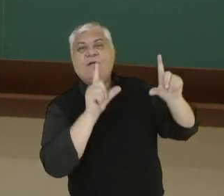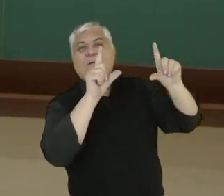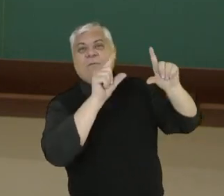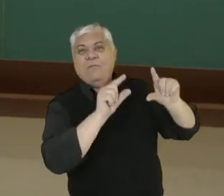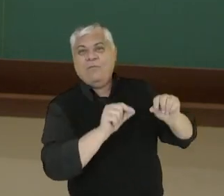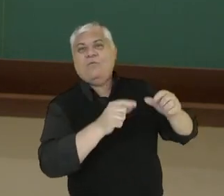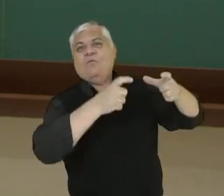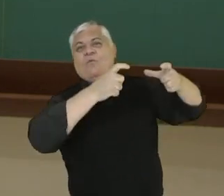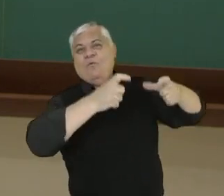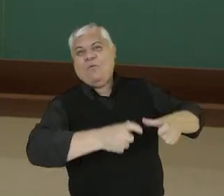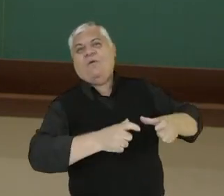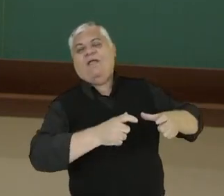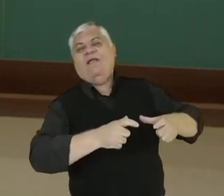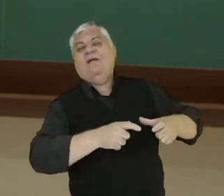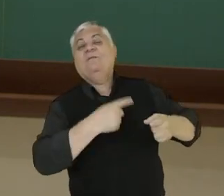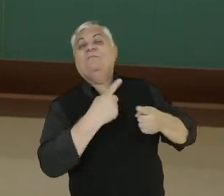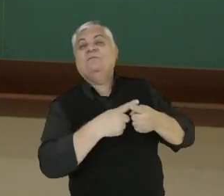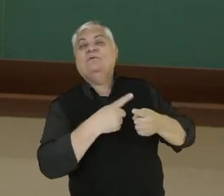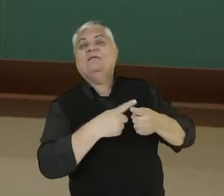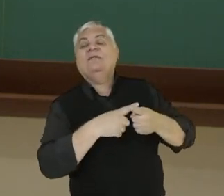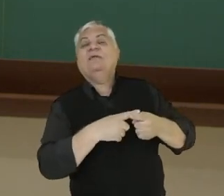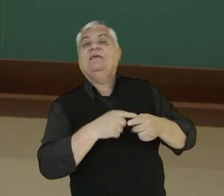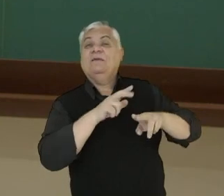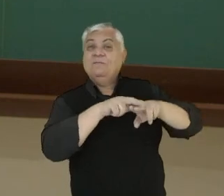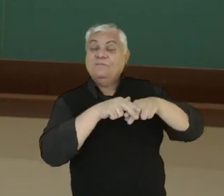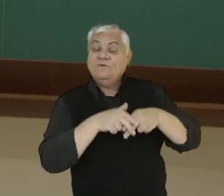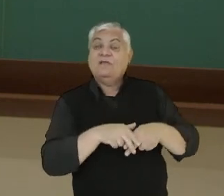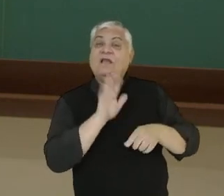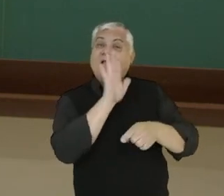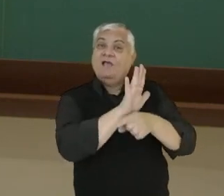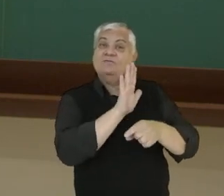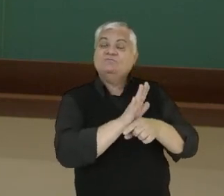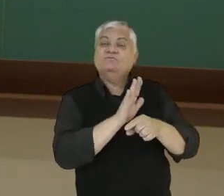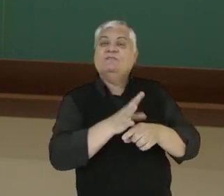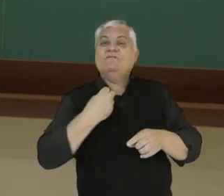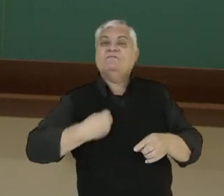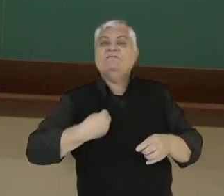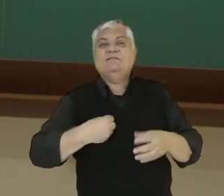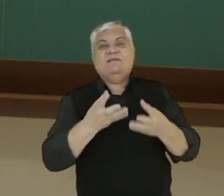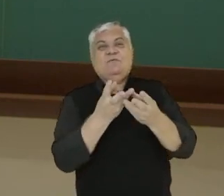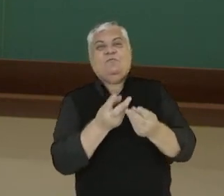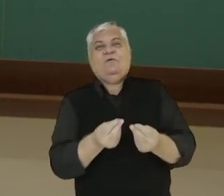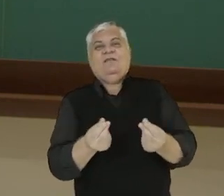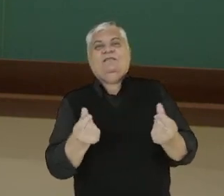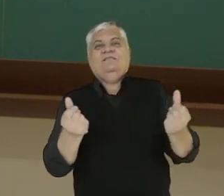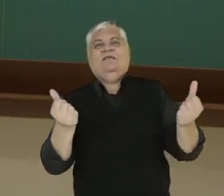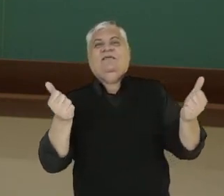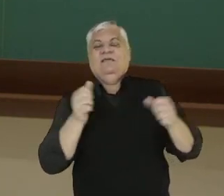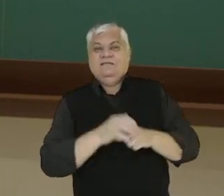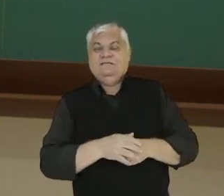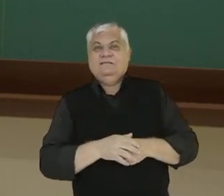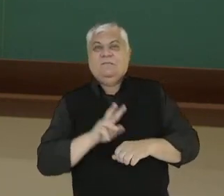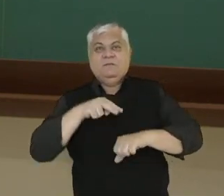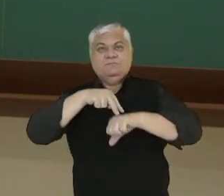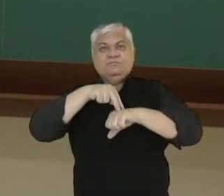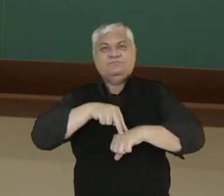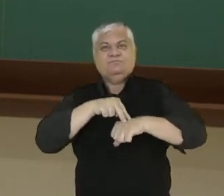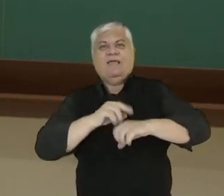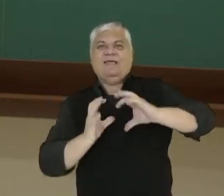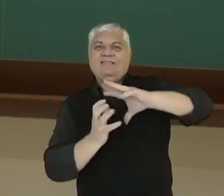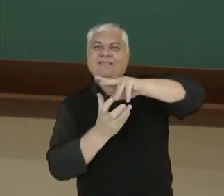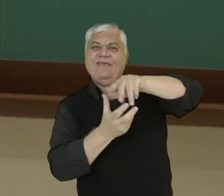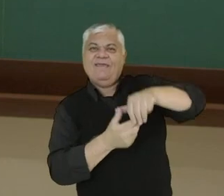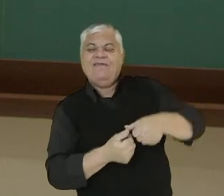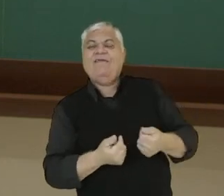ali do local onde é instalada, tudo isso propicia qualidade, né? Em termos de sustentabilidade, toda essa visão